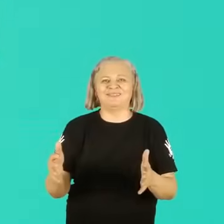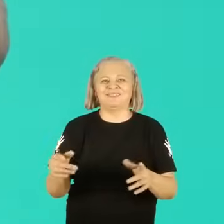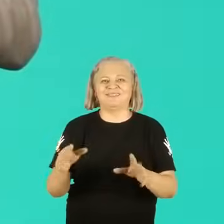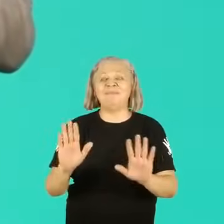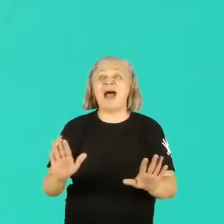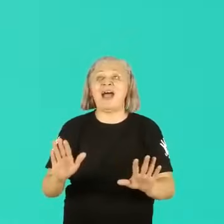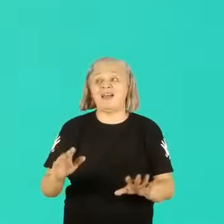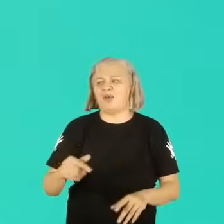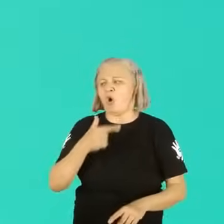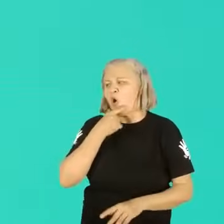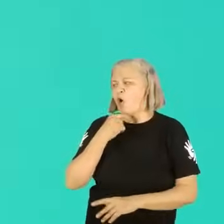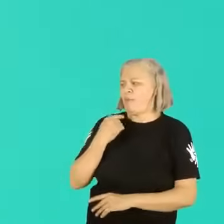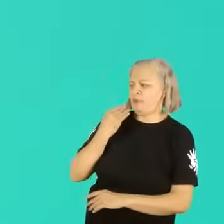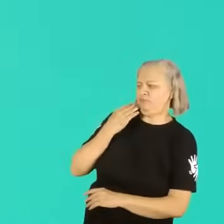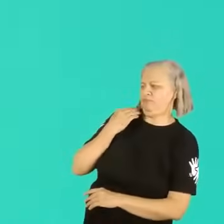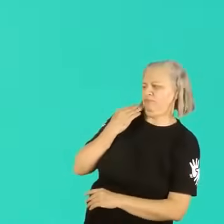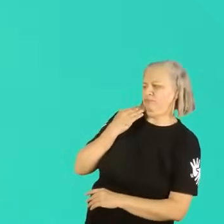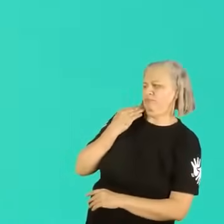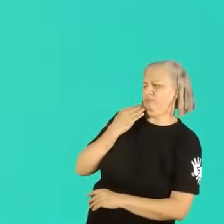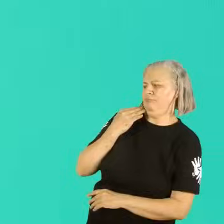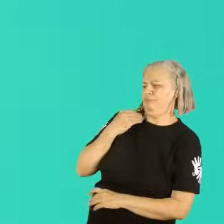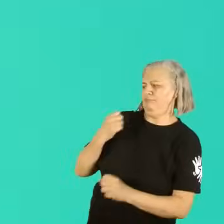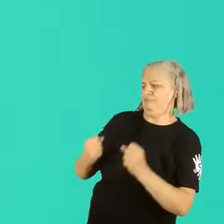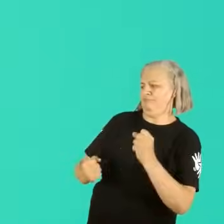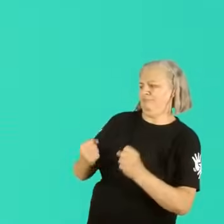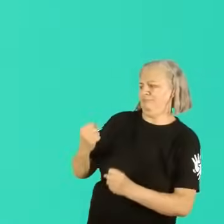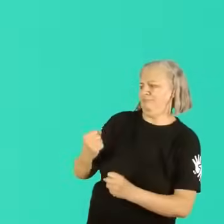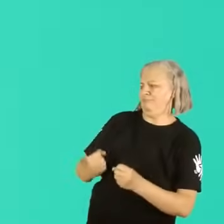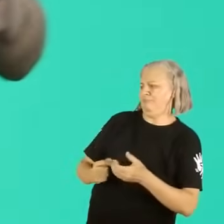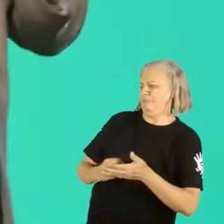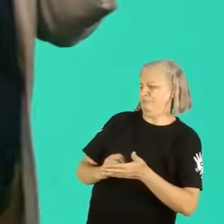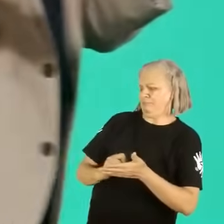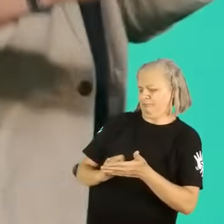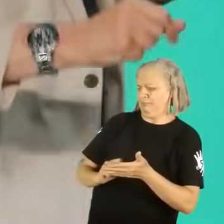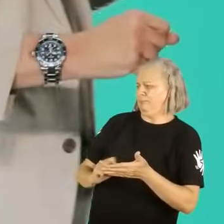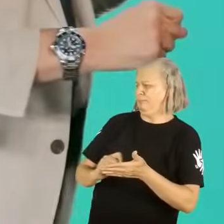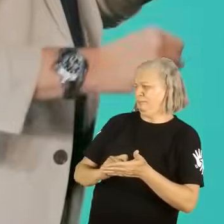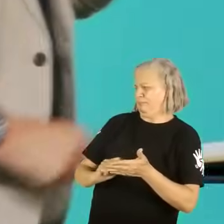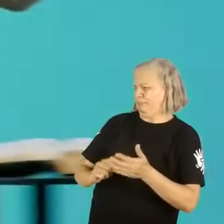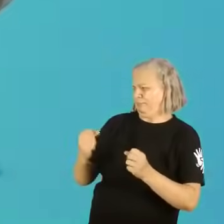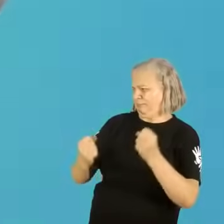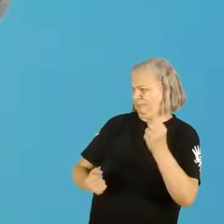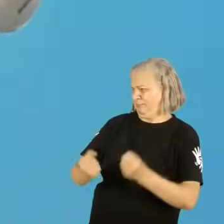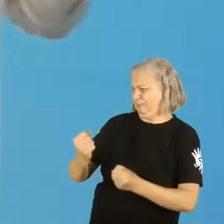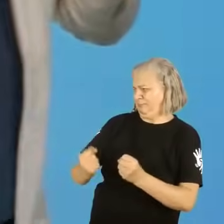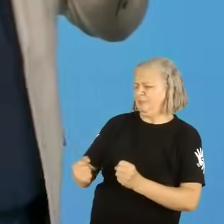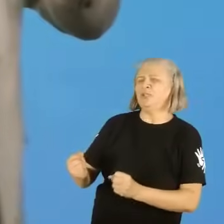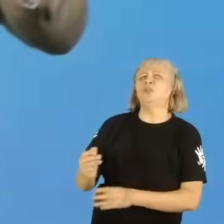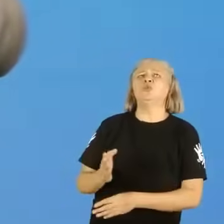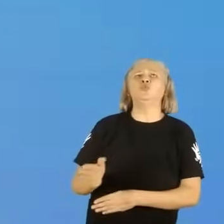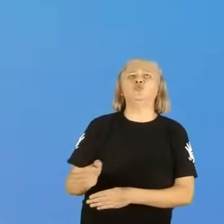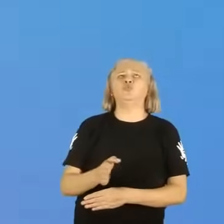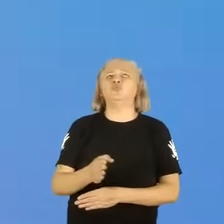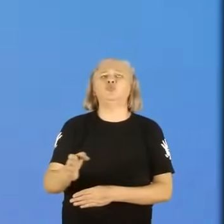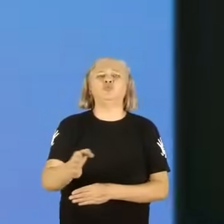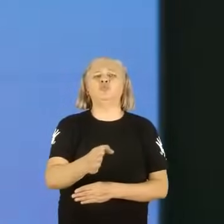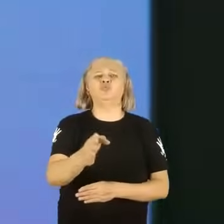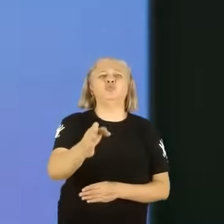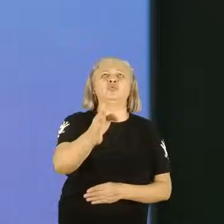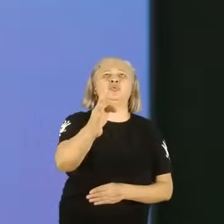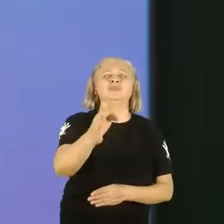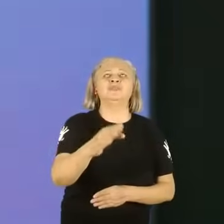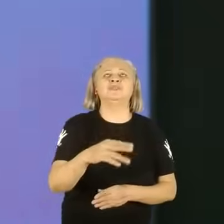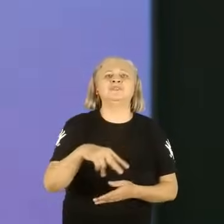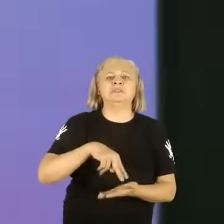irmão, para liderar qualquer trabalho, para fazer qualquer sonho se tornar uma realidade, tem hora que você vai ter que enfrentar ele.